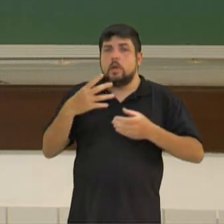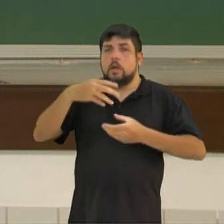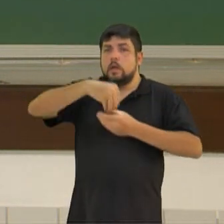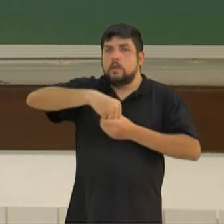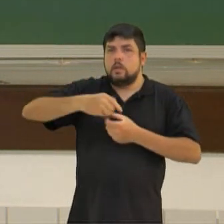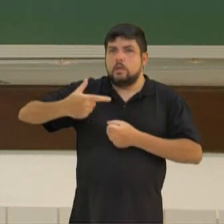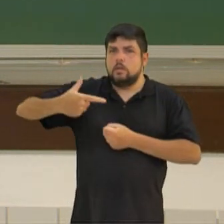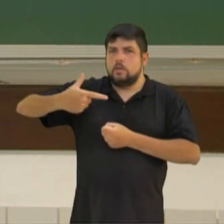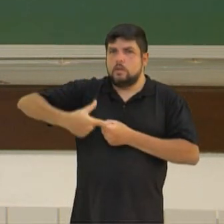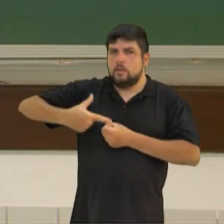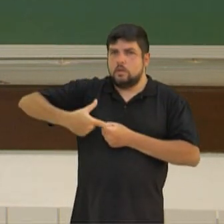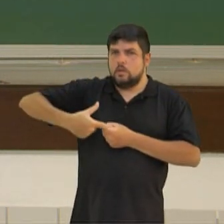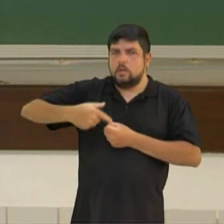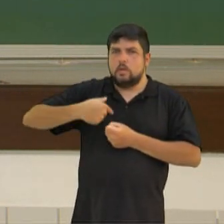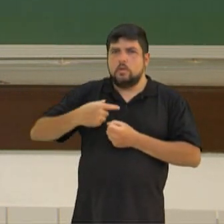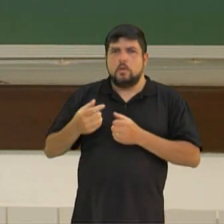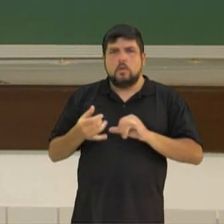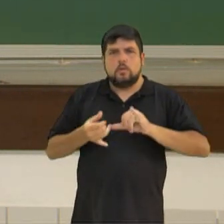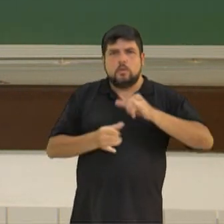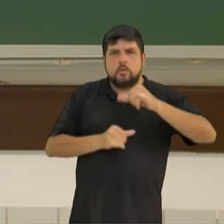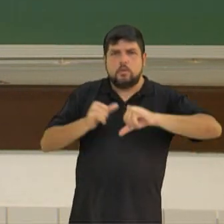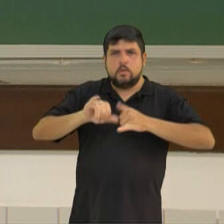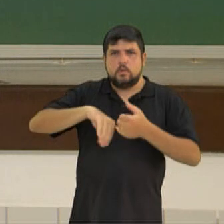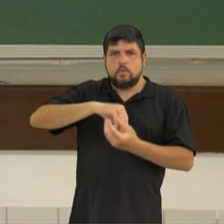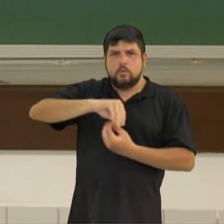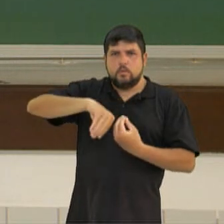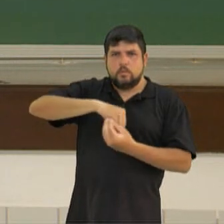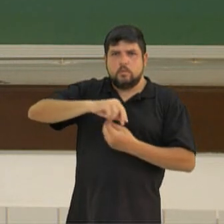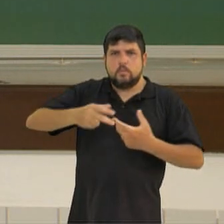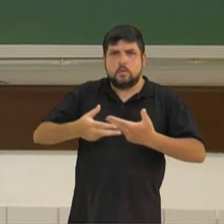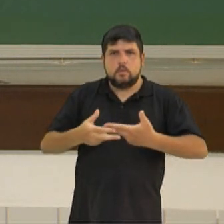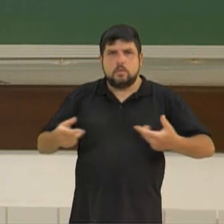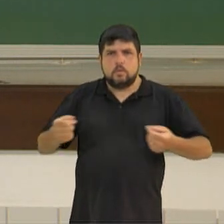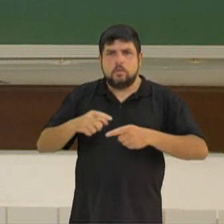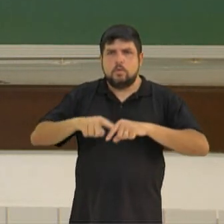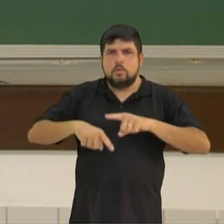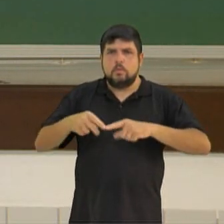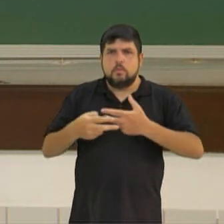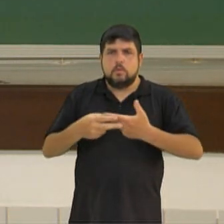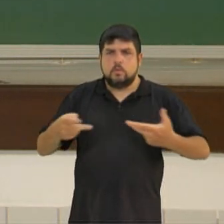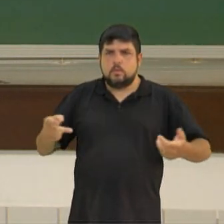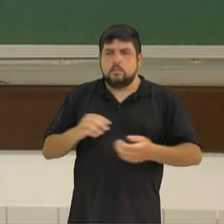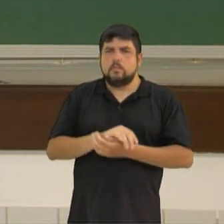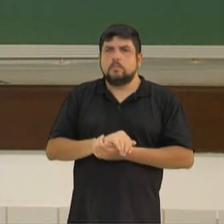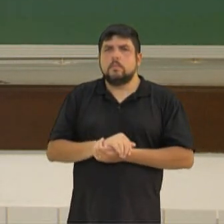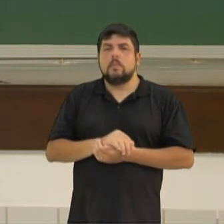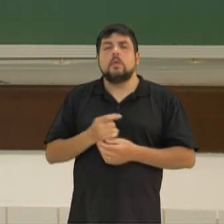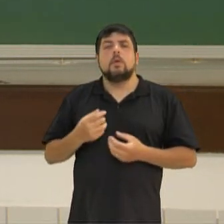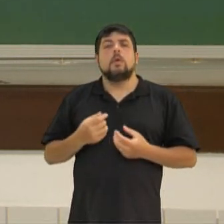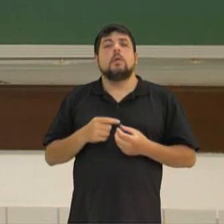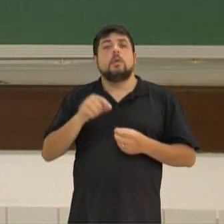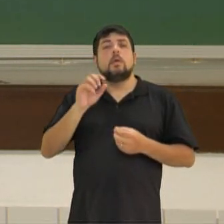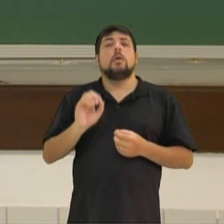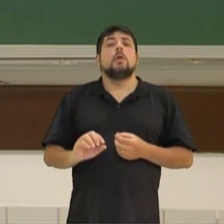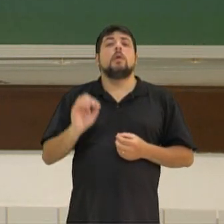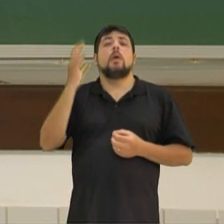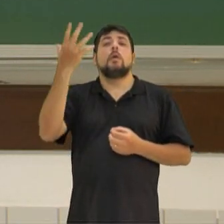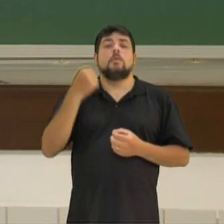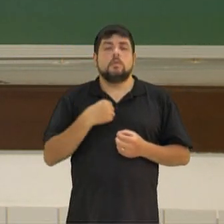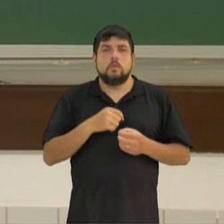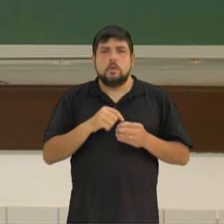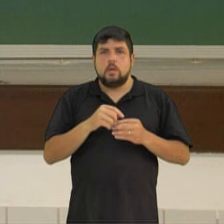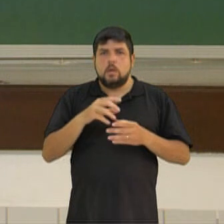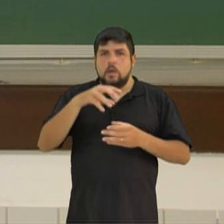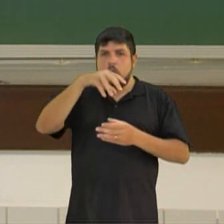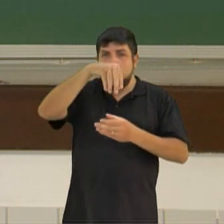lá no interior, né? Reações químicas, materiais altamente explosivos, tá? Essa combustão, essa